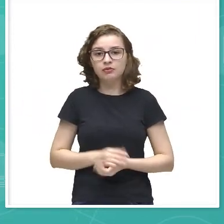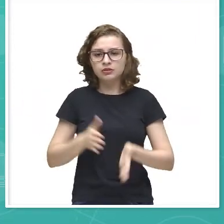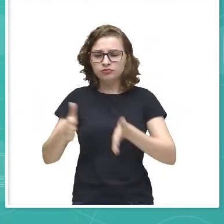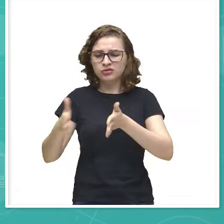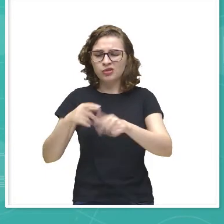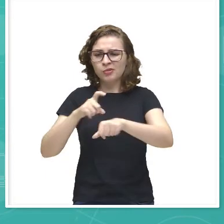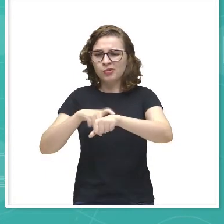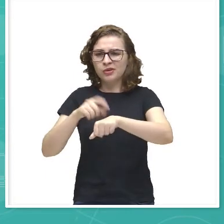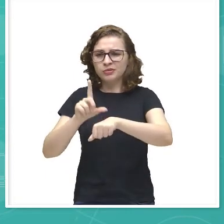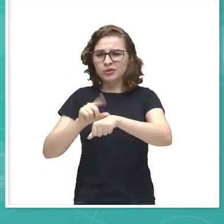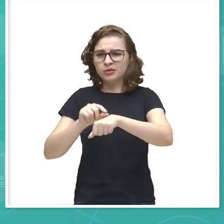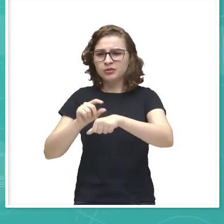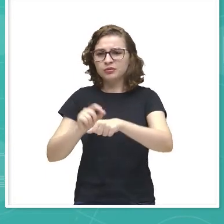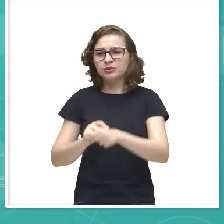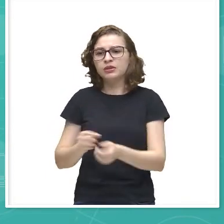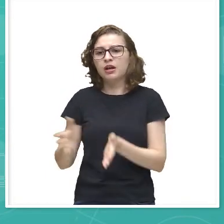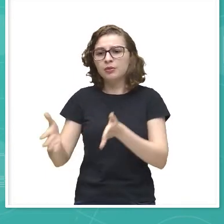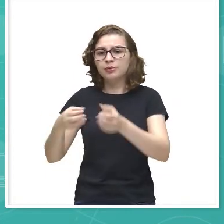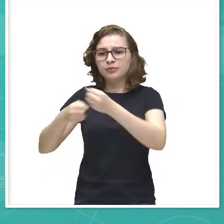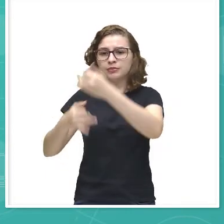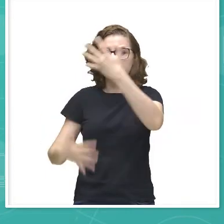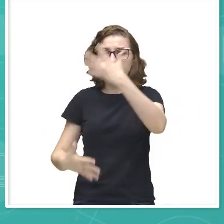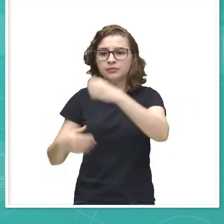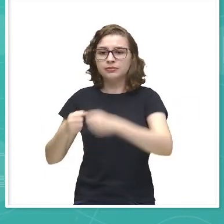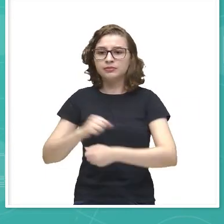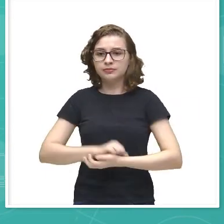tempo para realizar e daqui a pouco a gente volta para interagir.